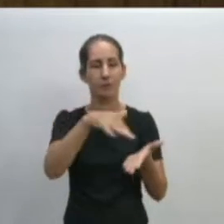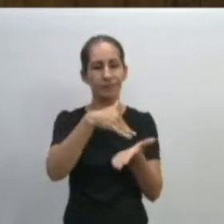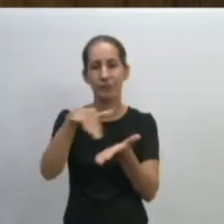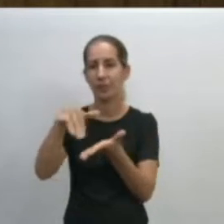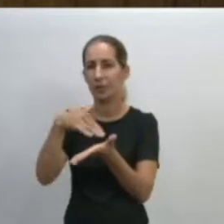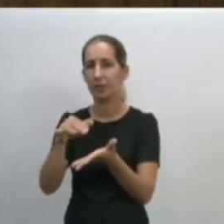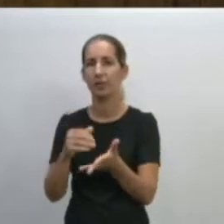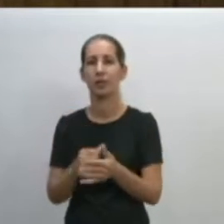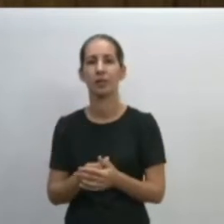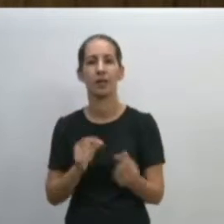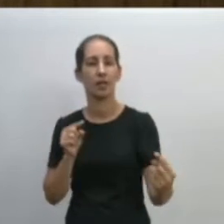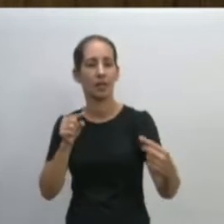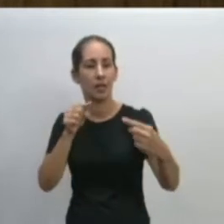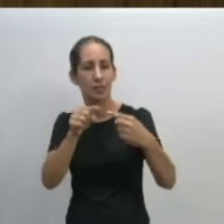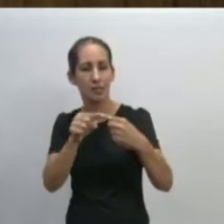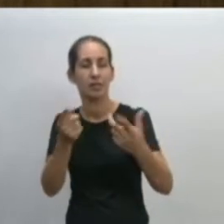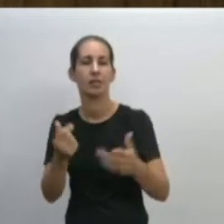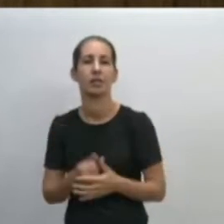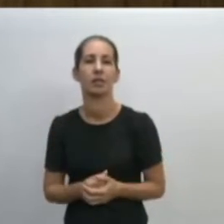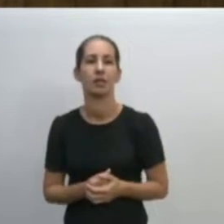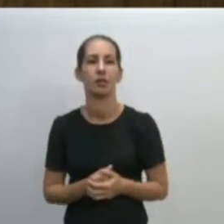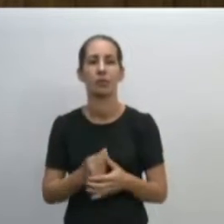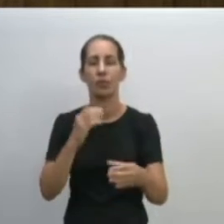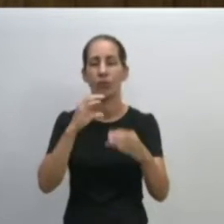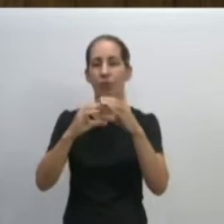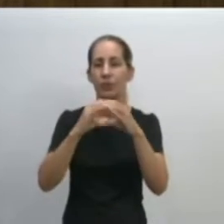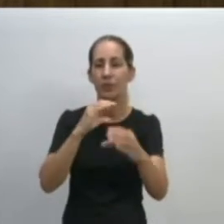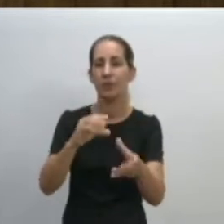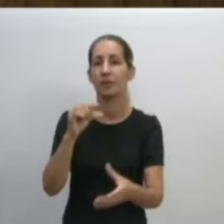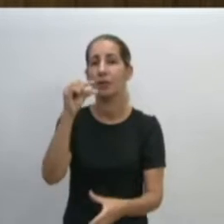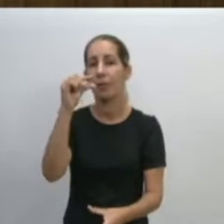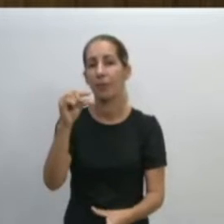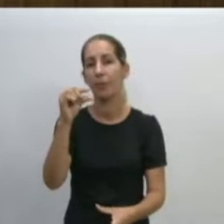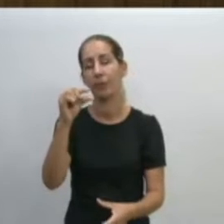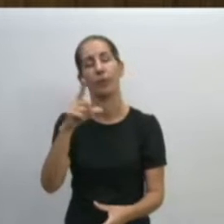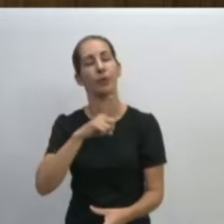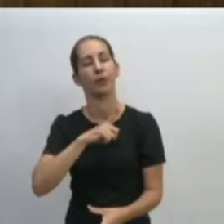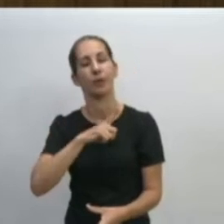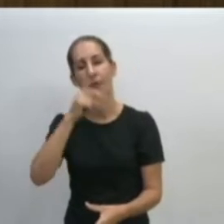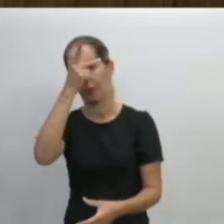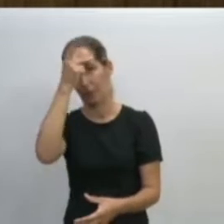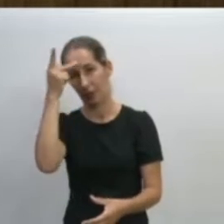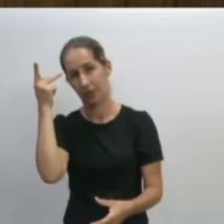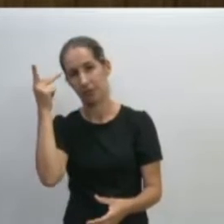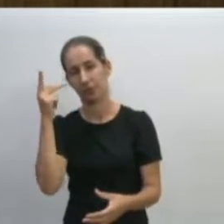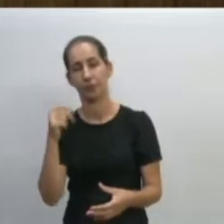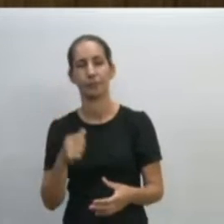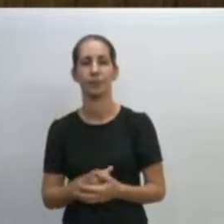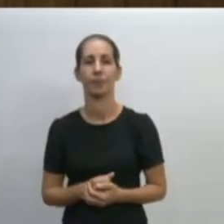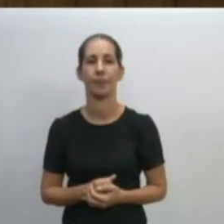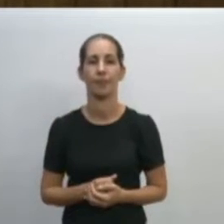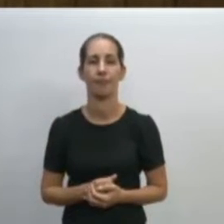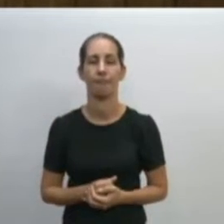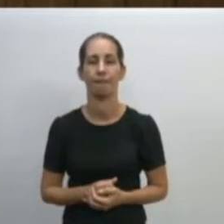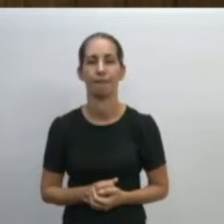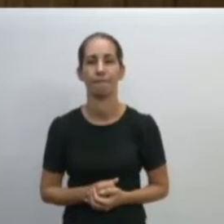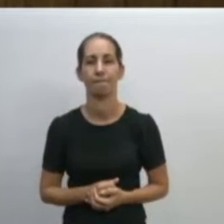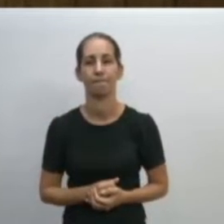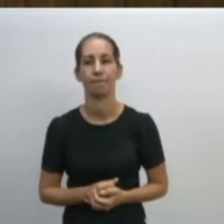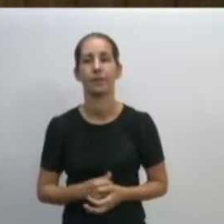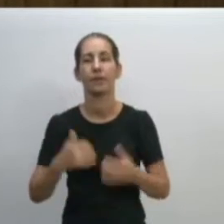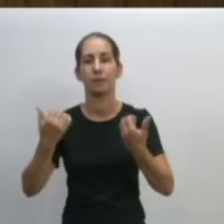têm canais de ligação, de comunicação com a população, com o cidadão. Então,